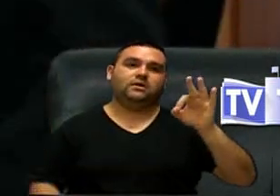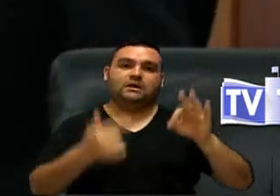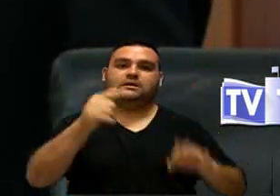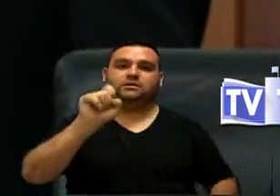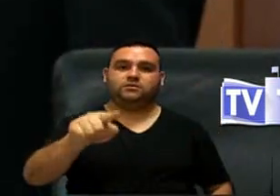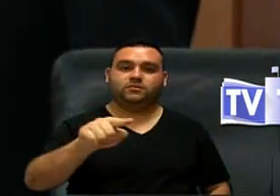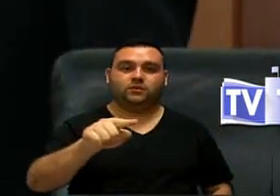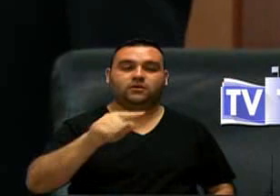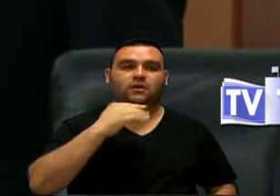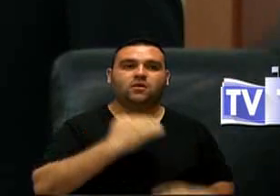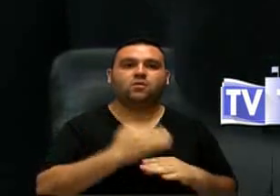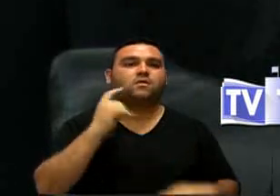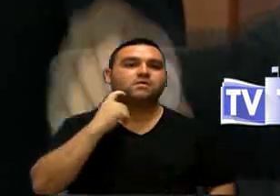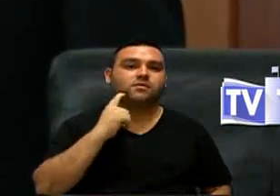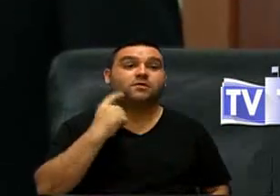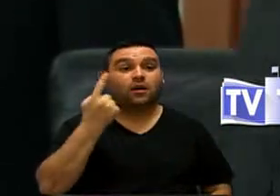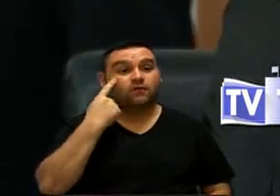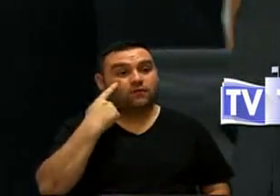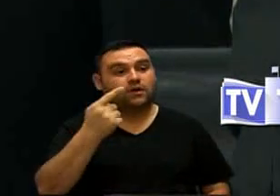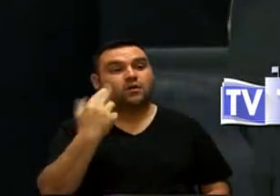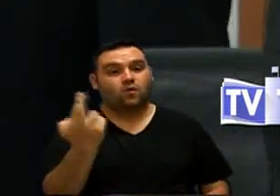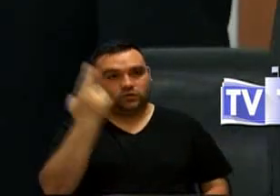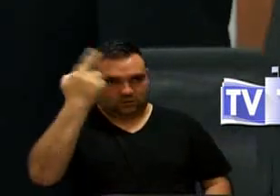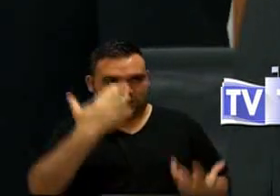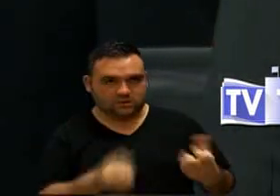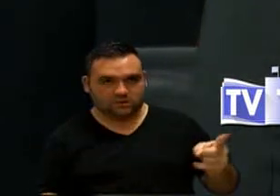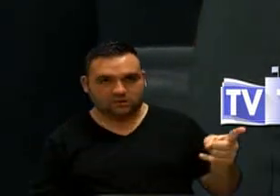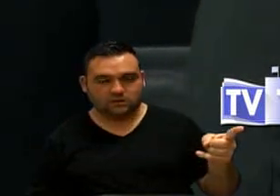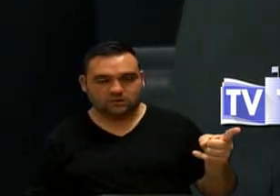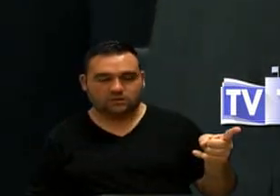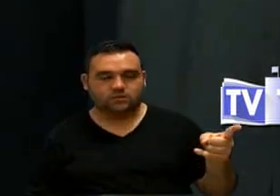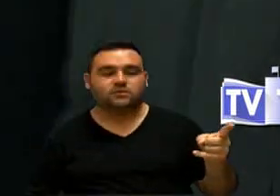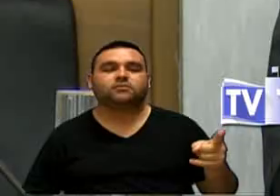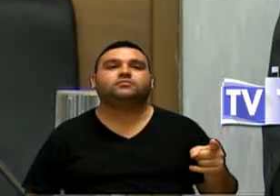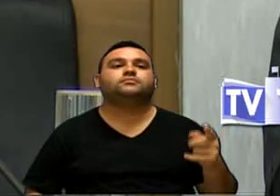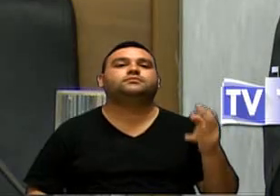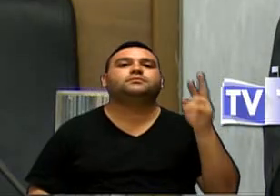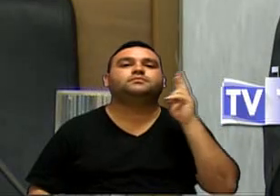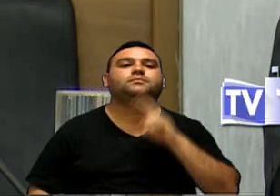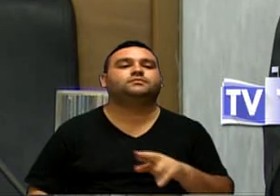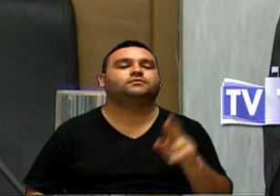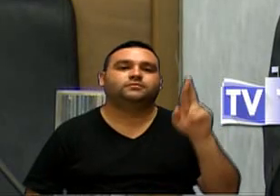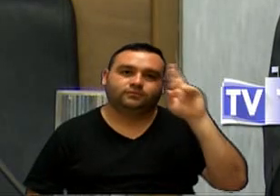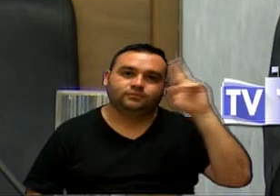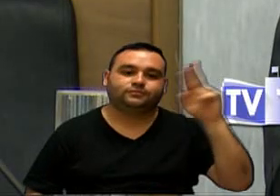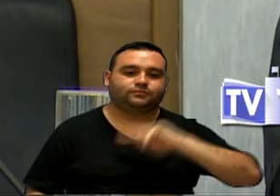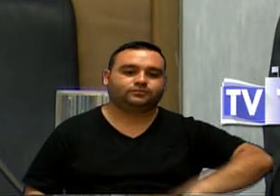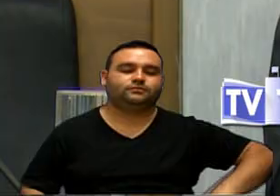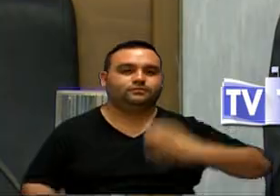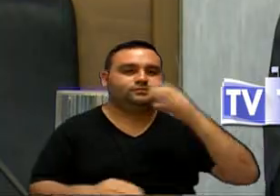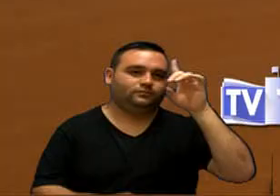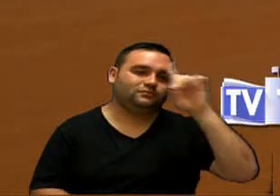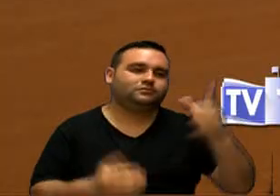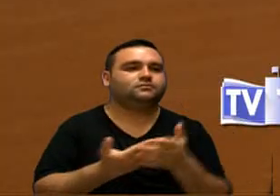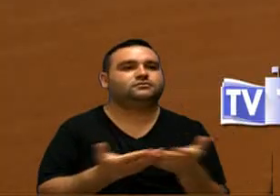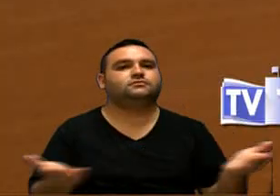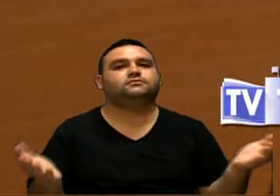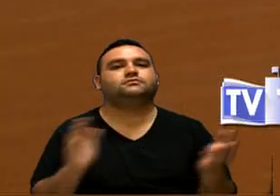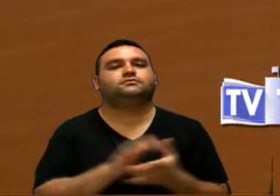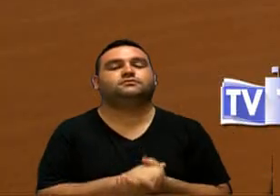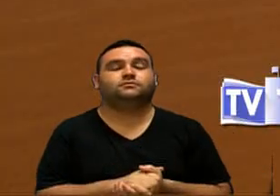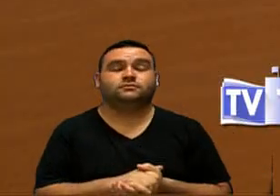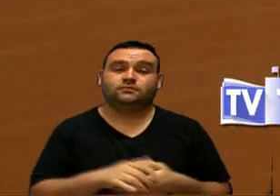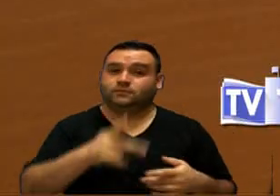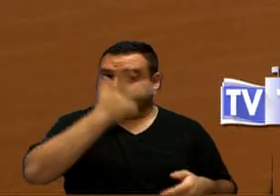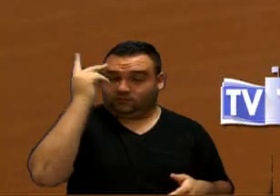mil, igual de Campinas. Quero ver se o Manga vai aprovar. Vereador Renan. Senhor presidente, muito bom dia a todos e a todas.